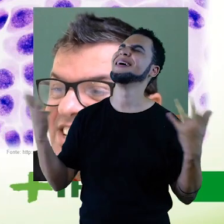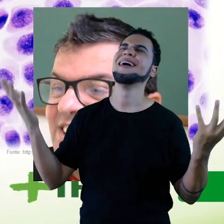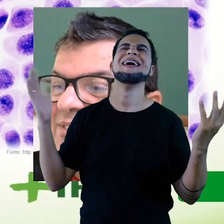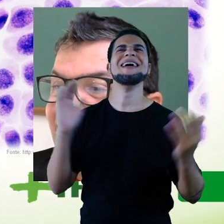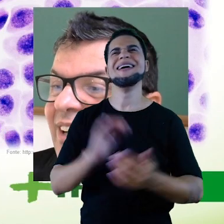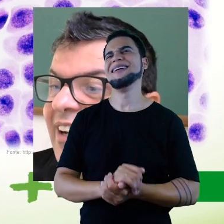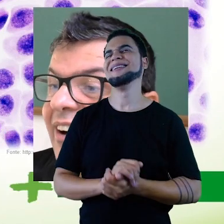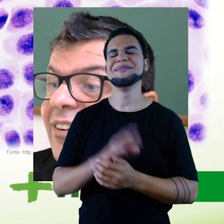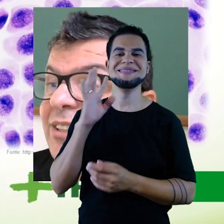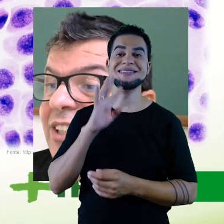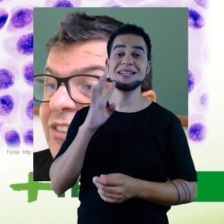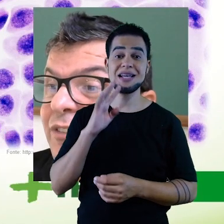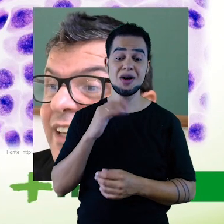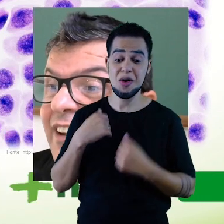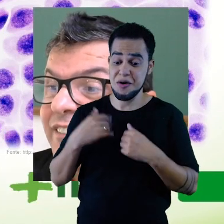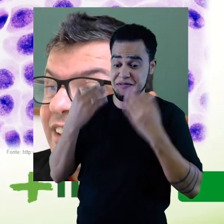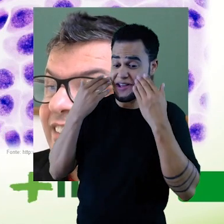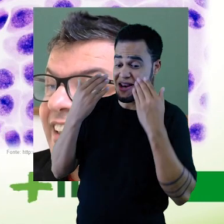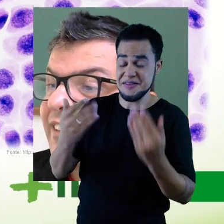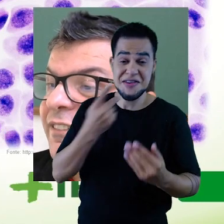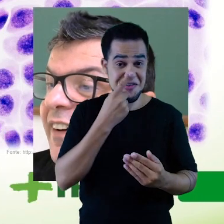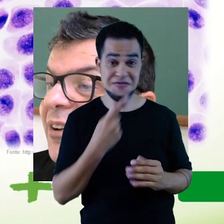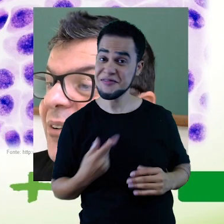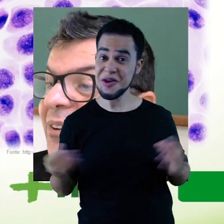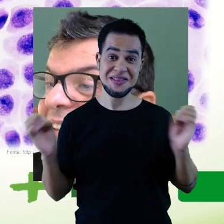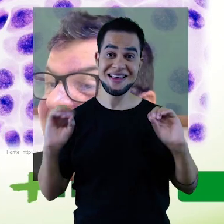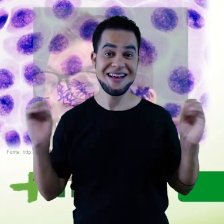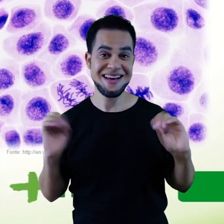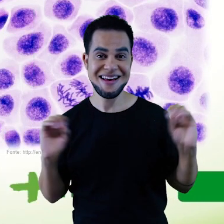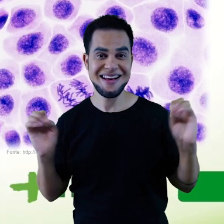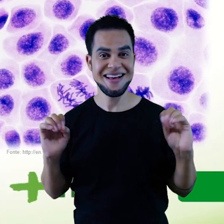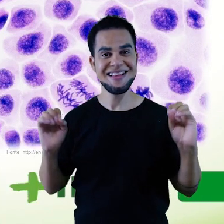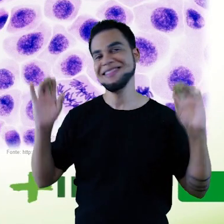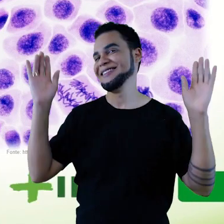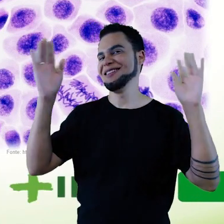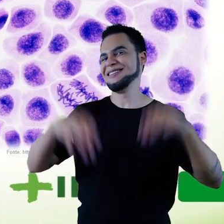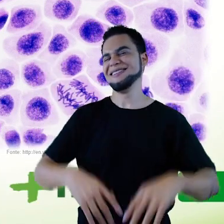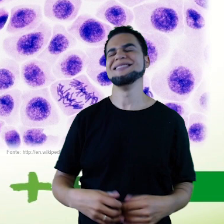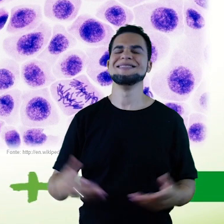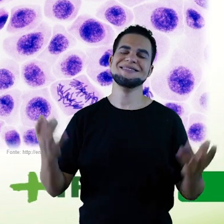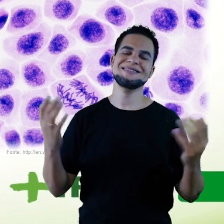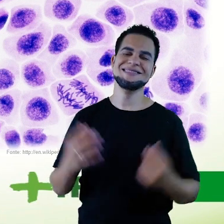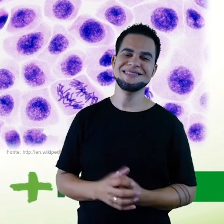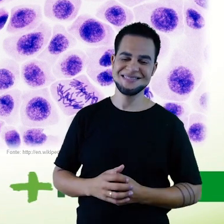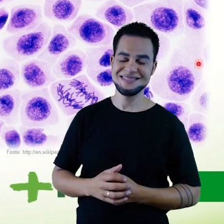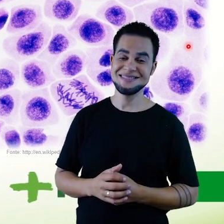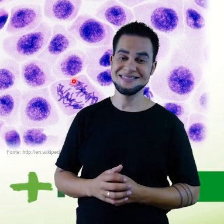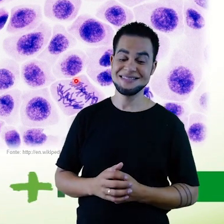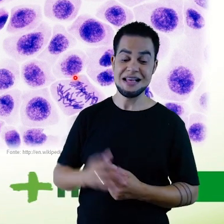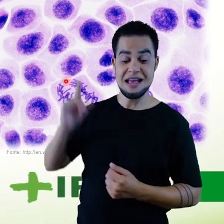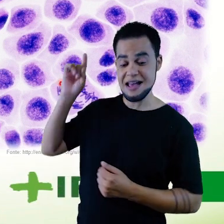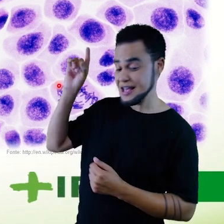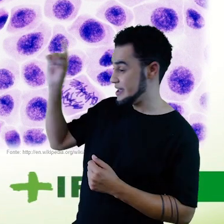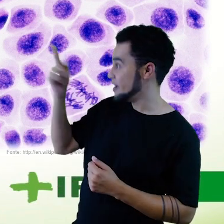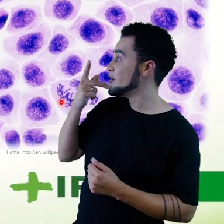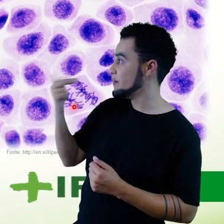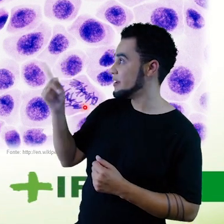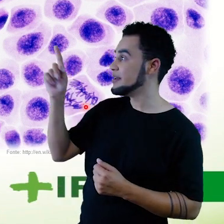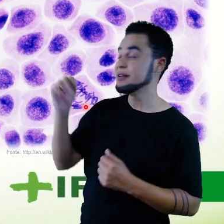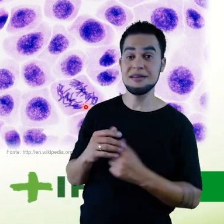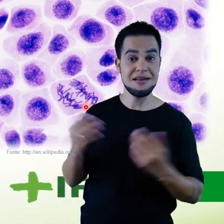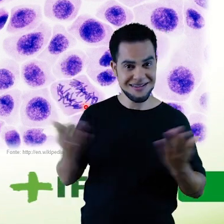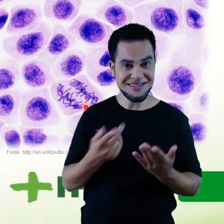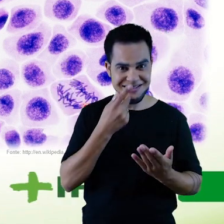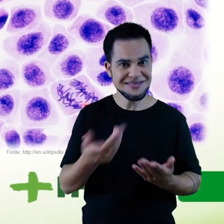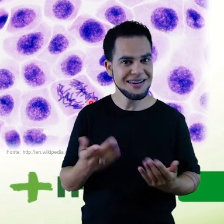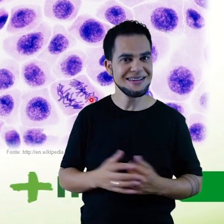Ah, gente, é muito legal. Oh, gente, eu fiquei na frente, você nem falou, gente. É aqui que eu falei, ó.